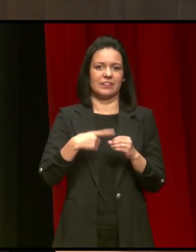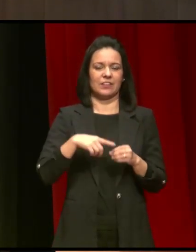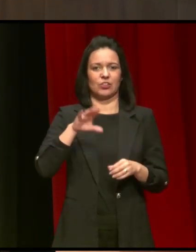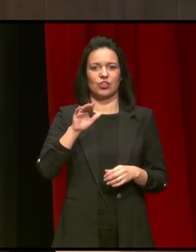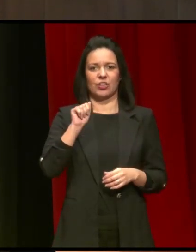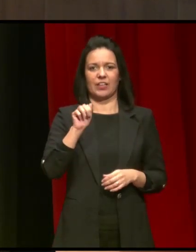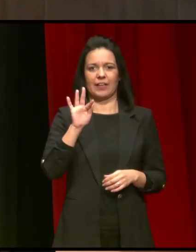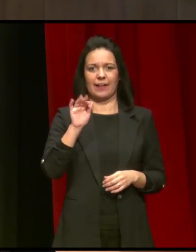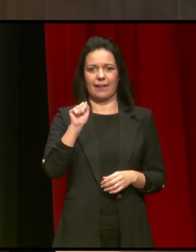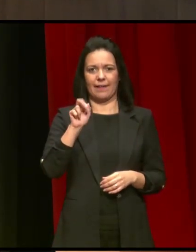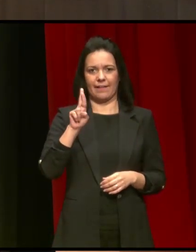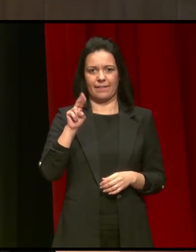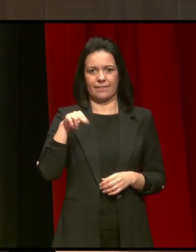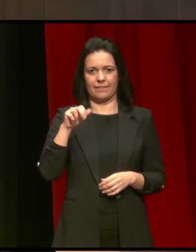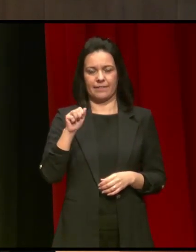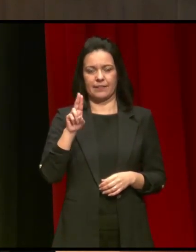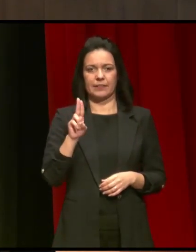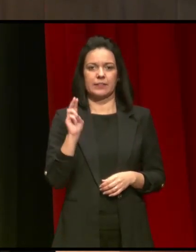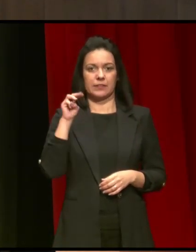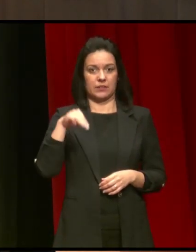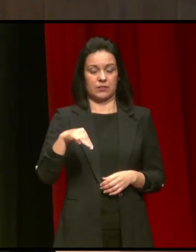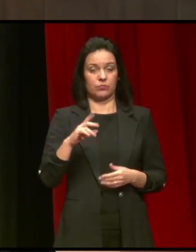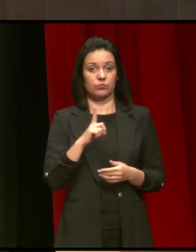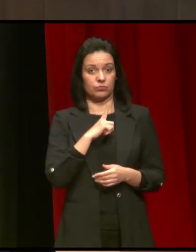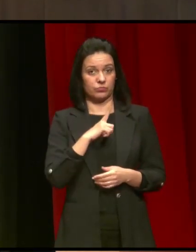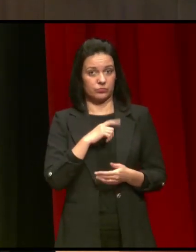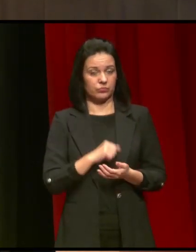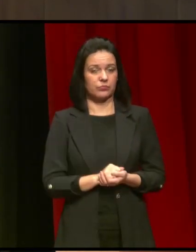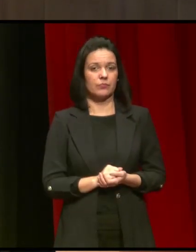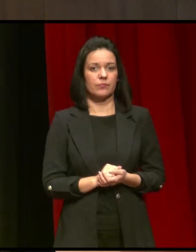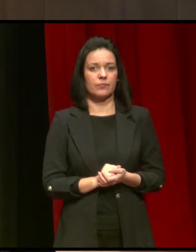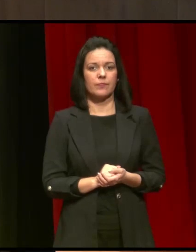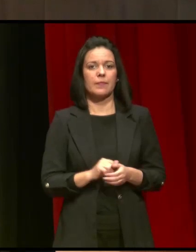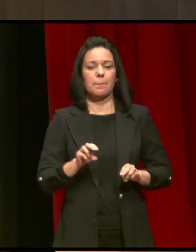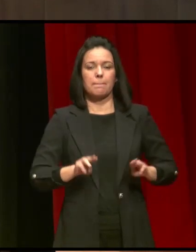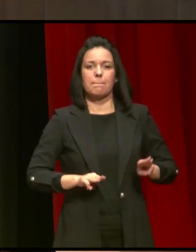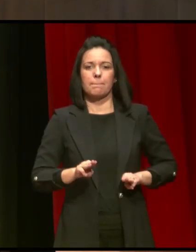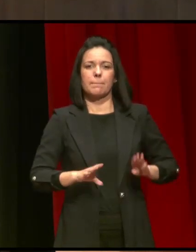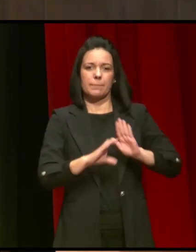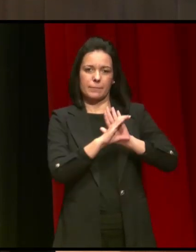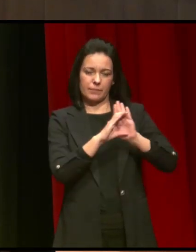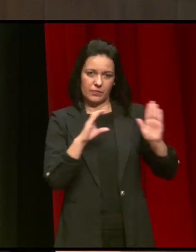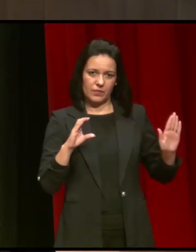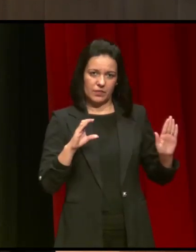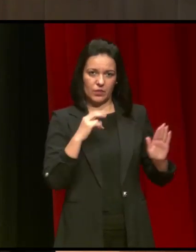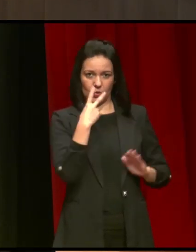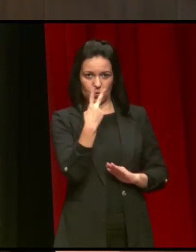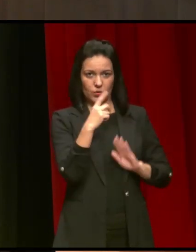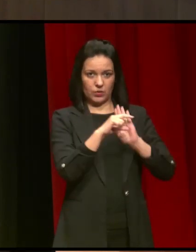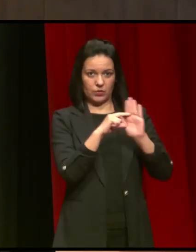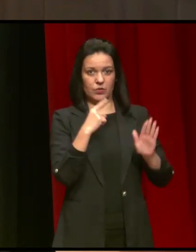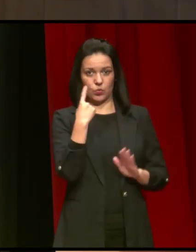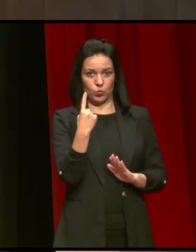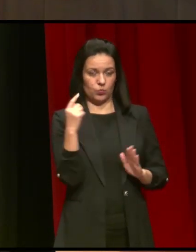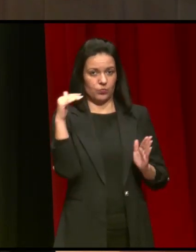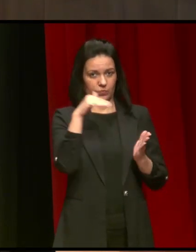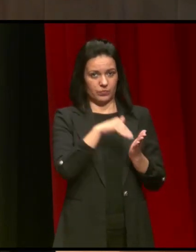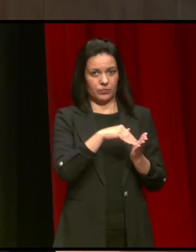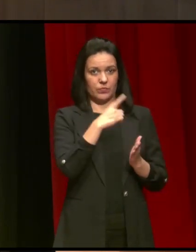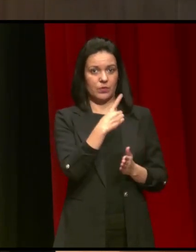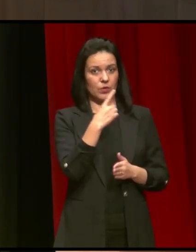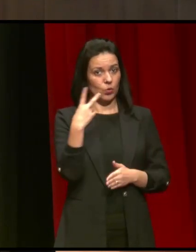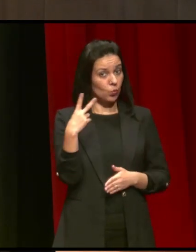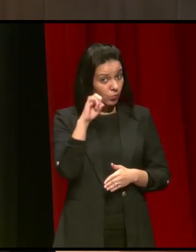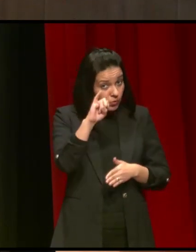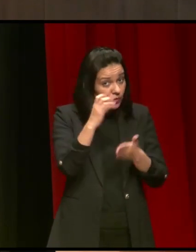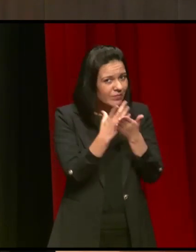Eu vou ler o texto para vocês, Marcos 12, 2, 2, 1 a 12. Marcos 2, 1 a 12. Se alguém tem a Bíblia,